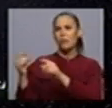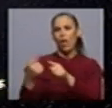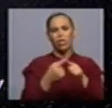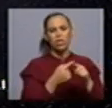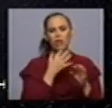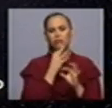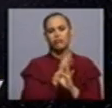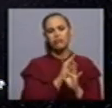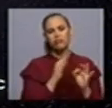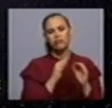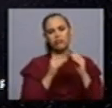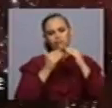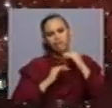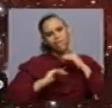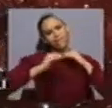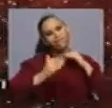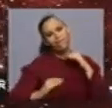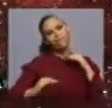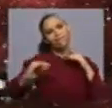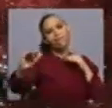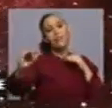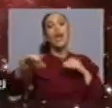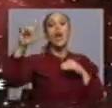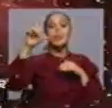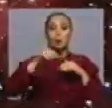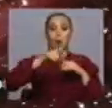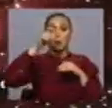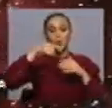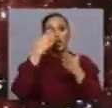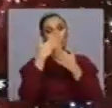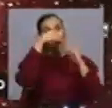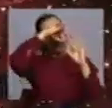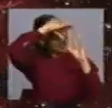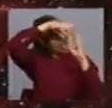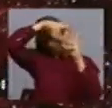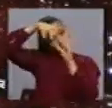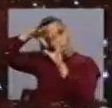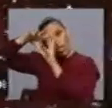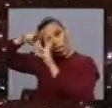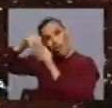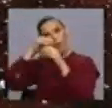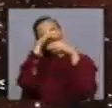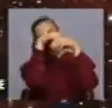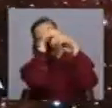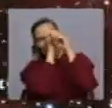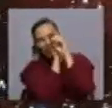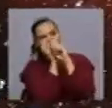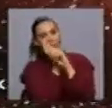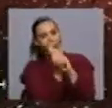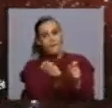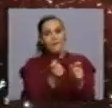ao longo de toda a sua extensão. Além disso, os astrónomos também, quando olham para estas galáxias de formação estelar muito